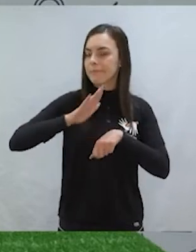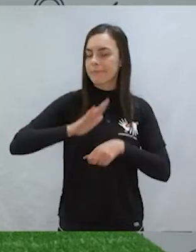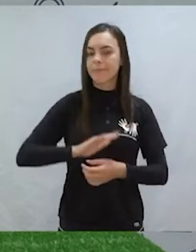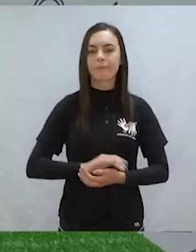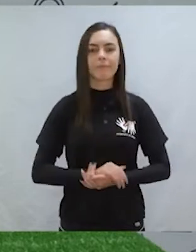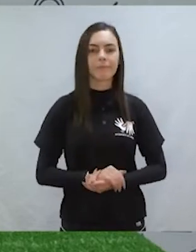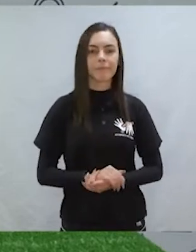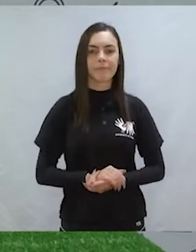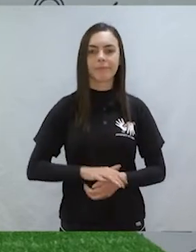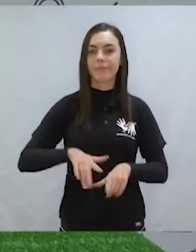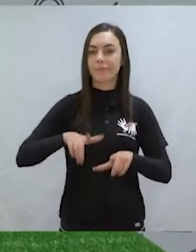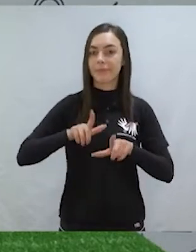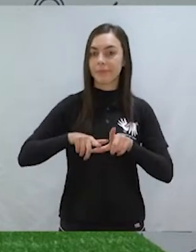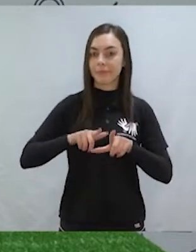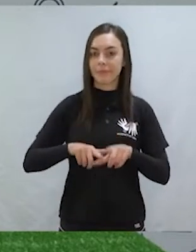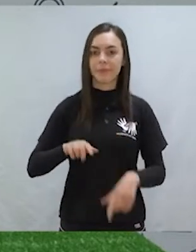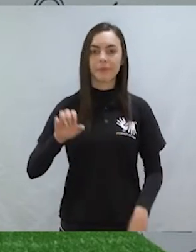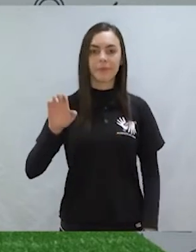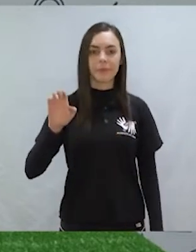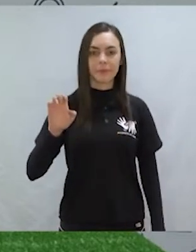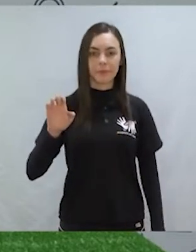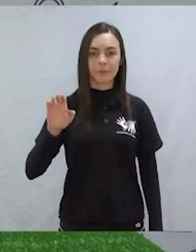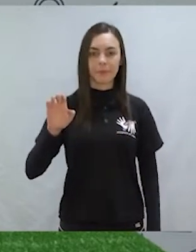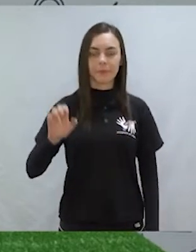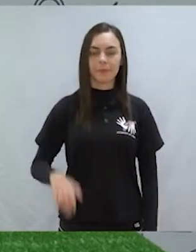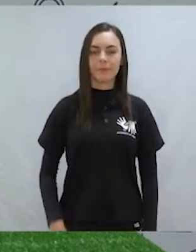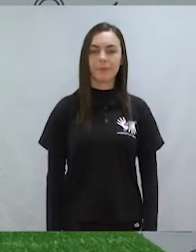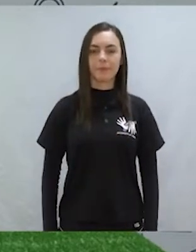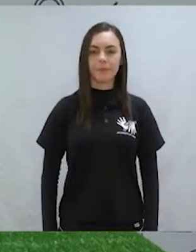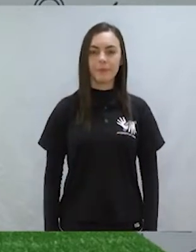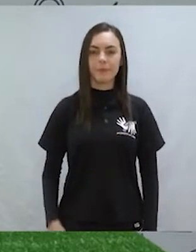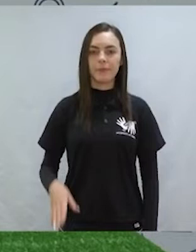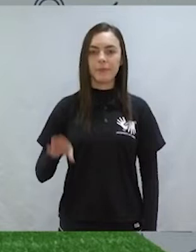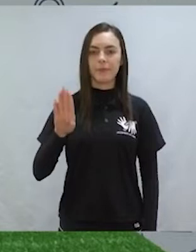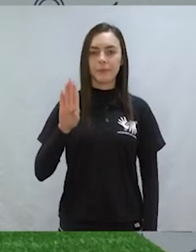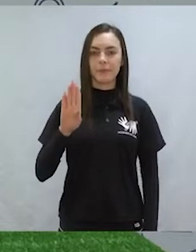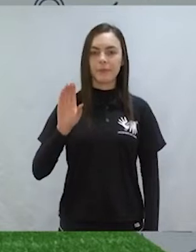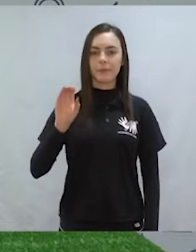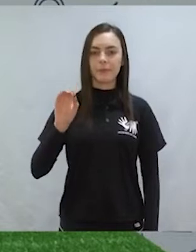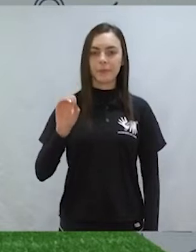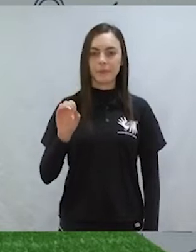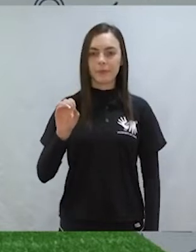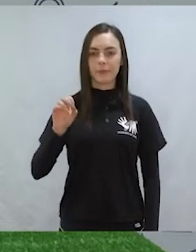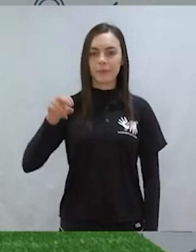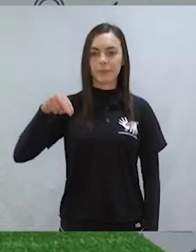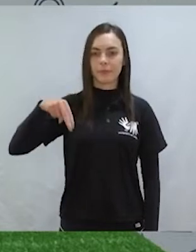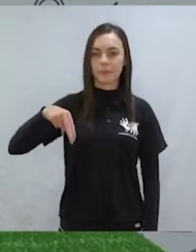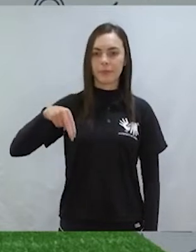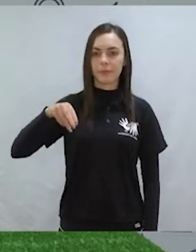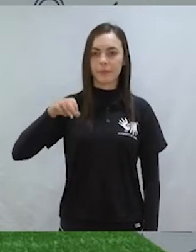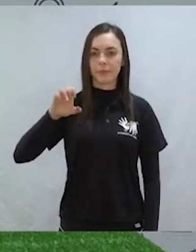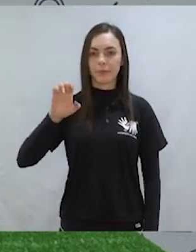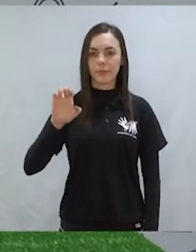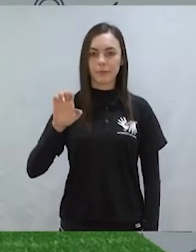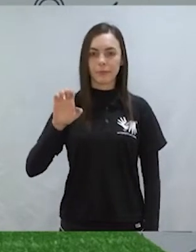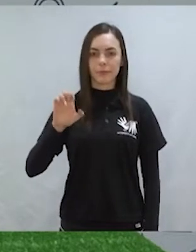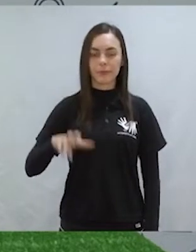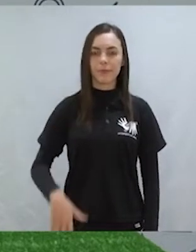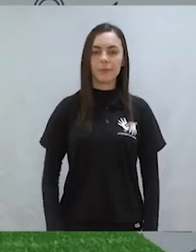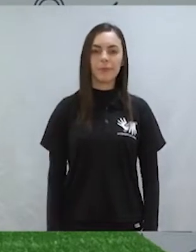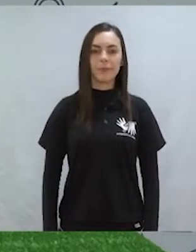letra. Olha lá. A letra E. Bo, bo, né.